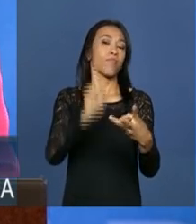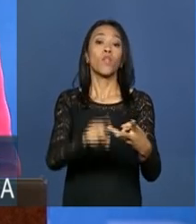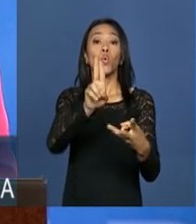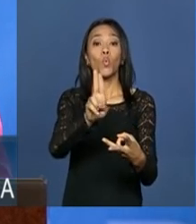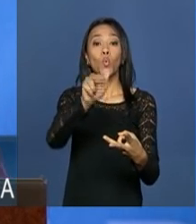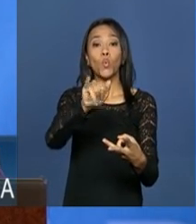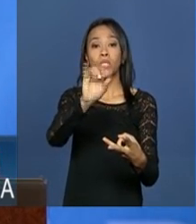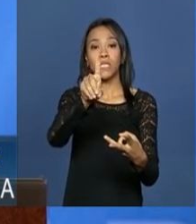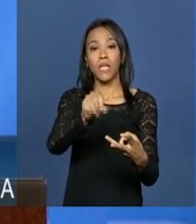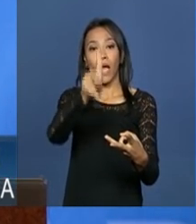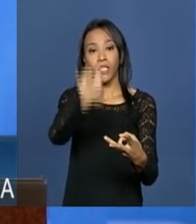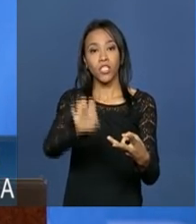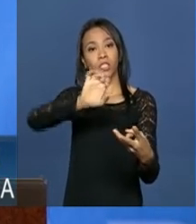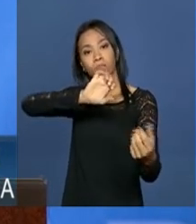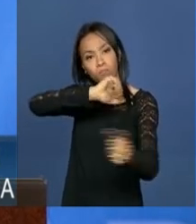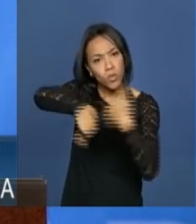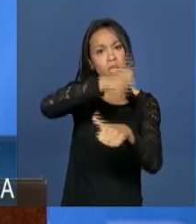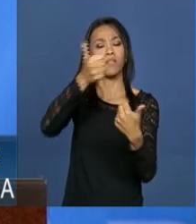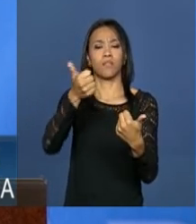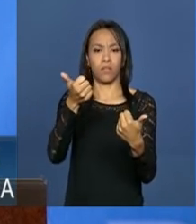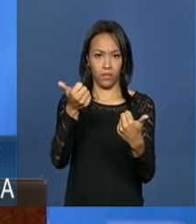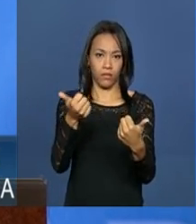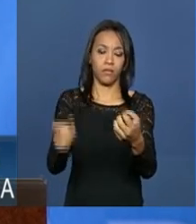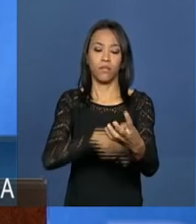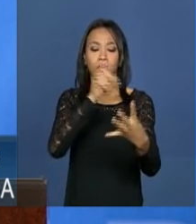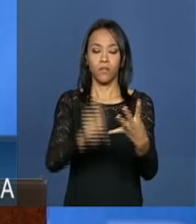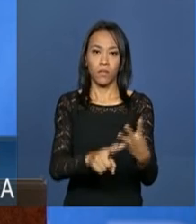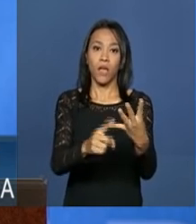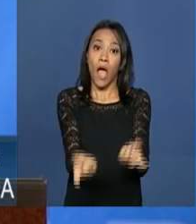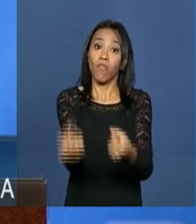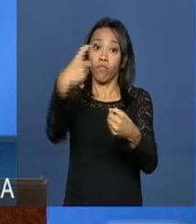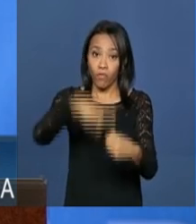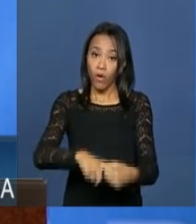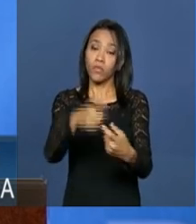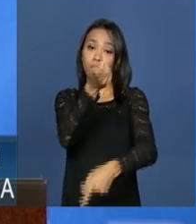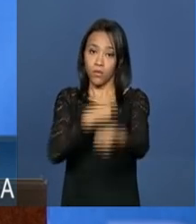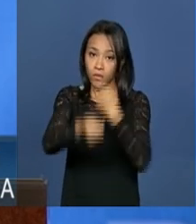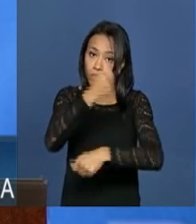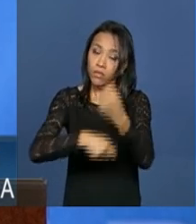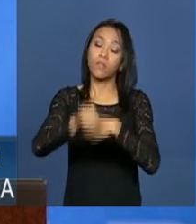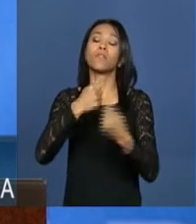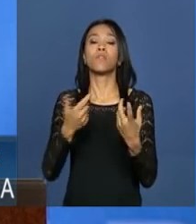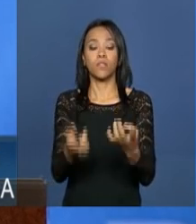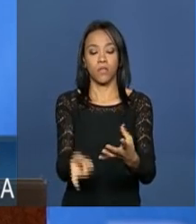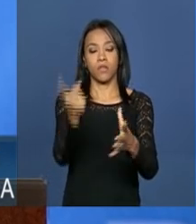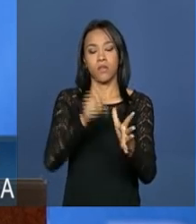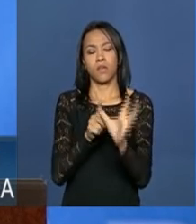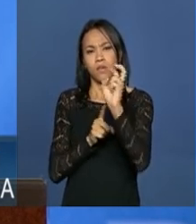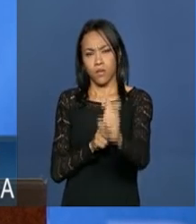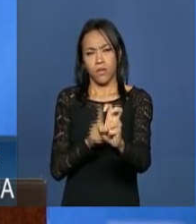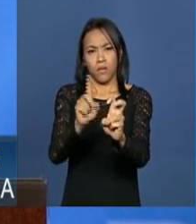aprovação de reformas, a retomada do crescimento econômico, a